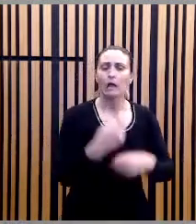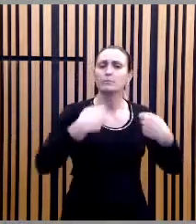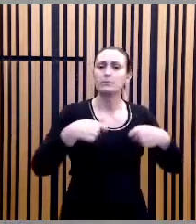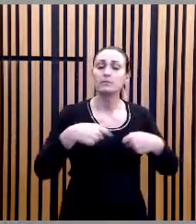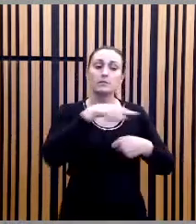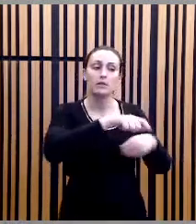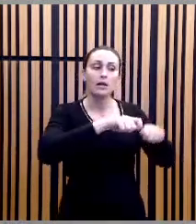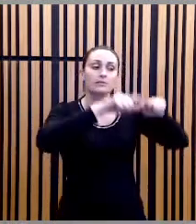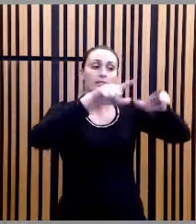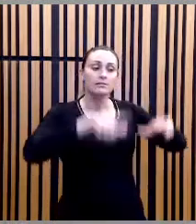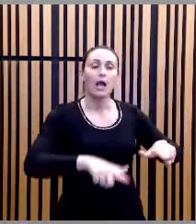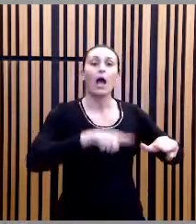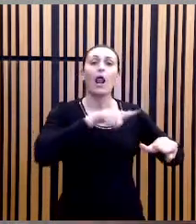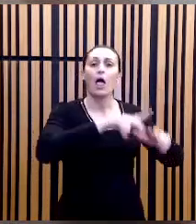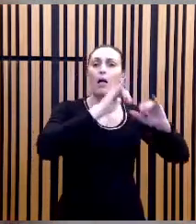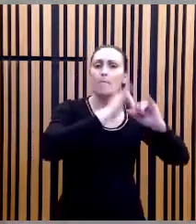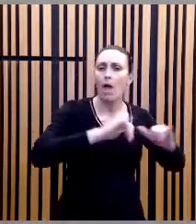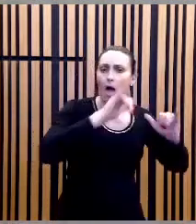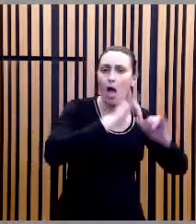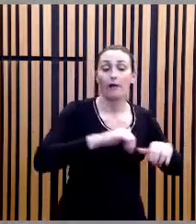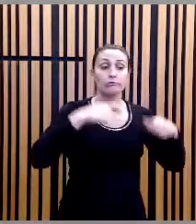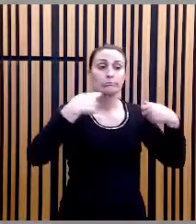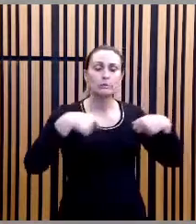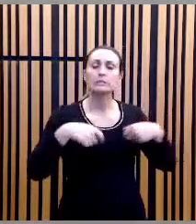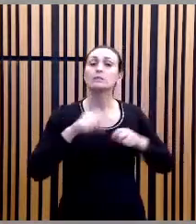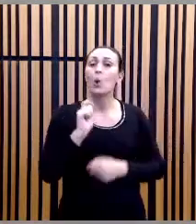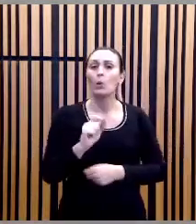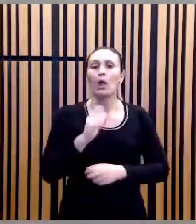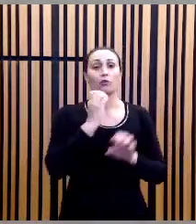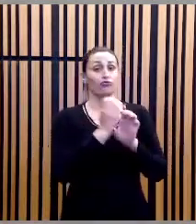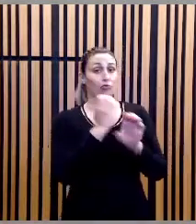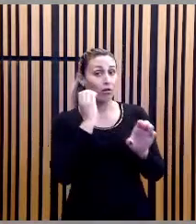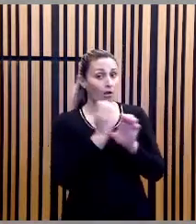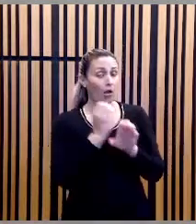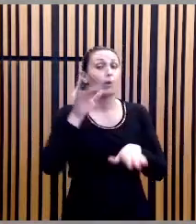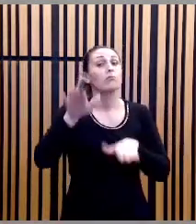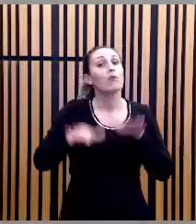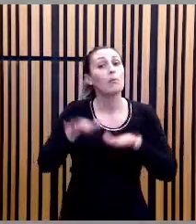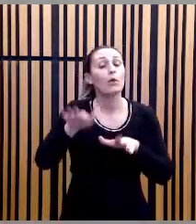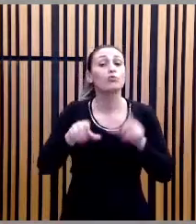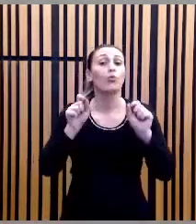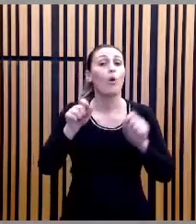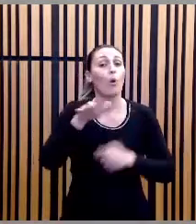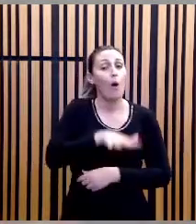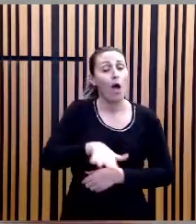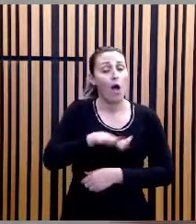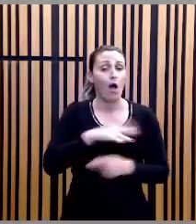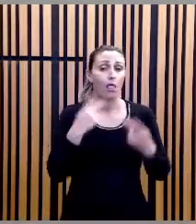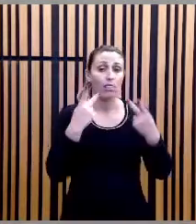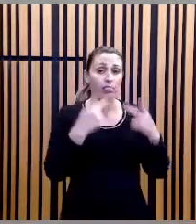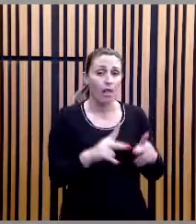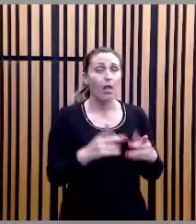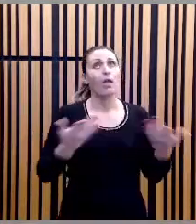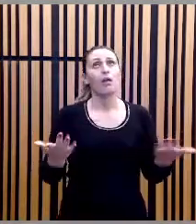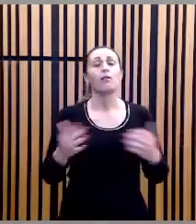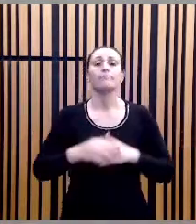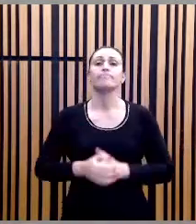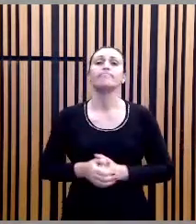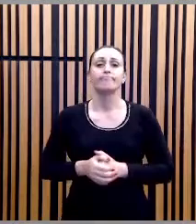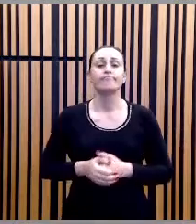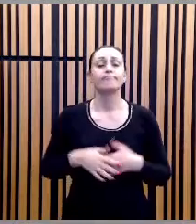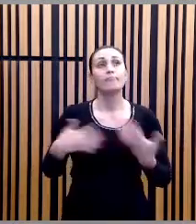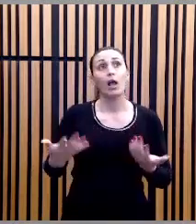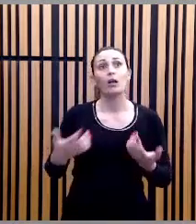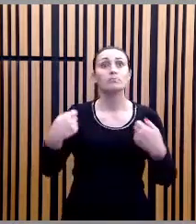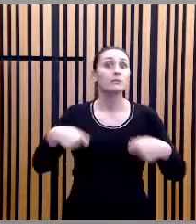trabalhe com marketing, precisa daí daqui a pouco de um engenheiro, dependendo do que ela está fazendo, precisa daqui a pouco, por